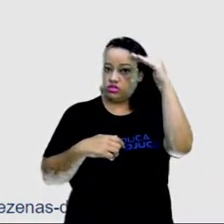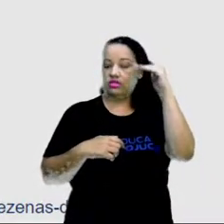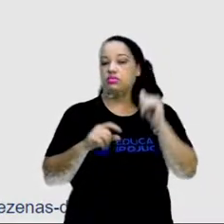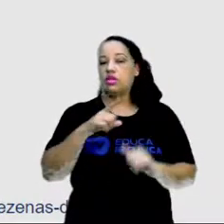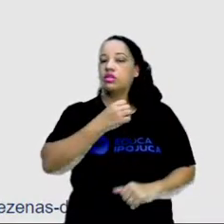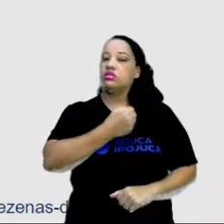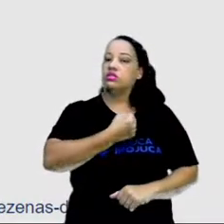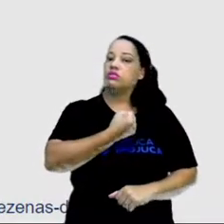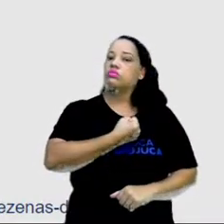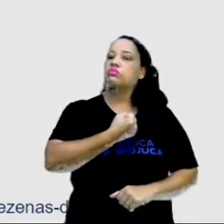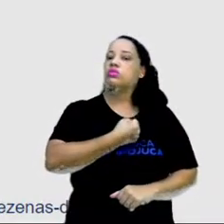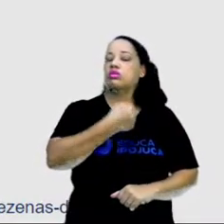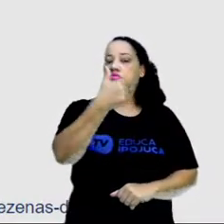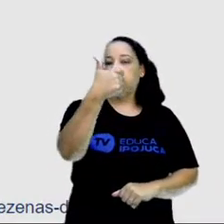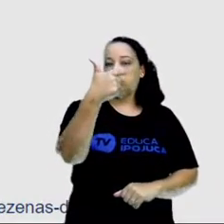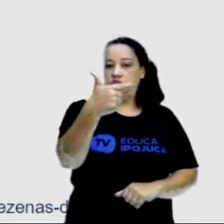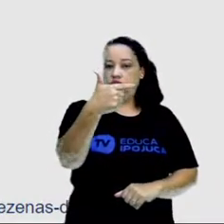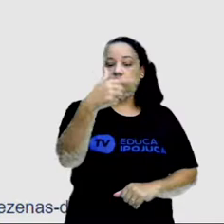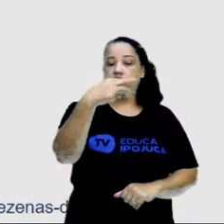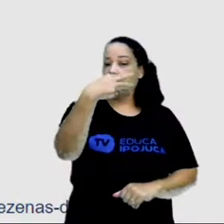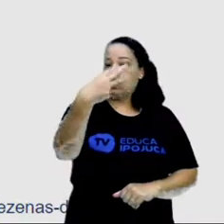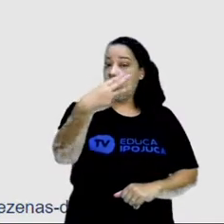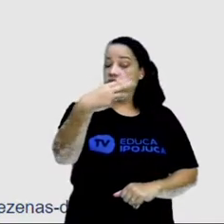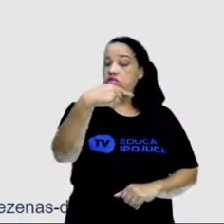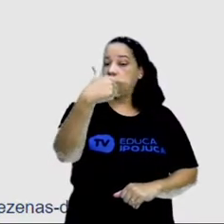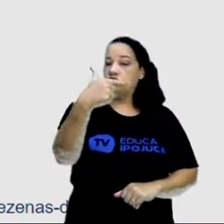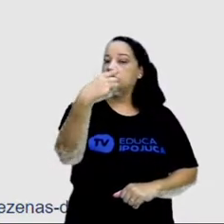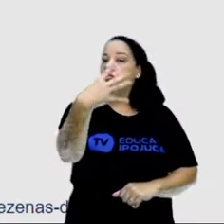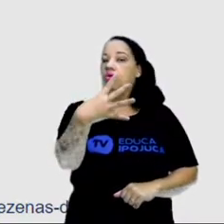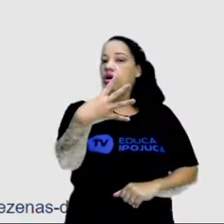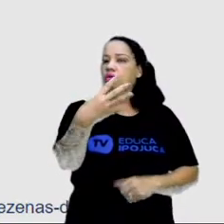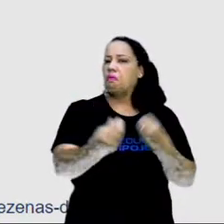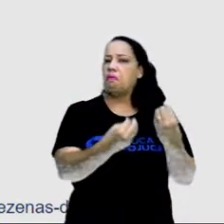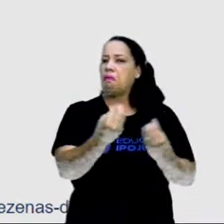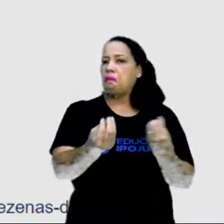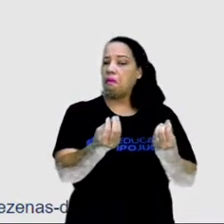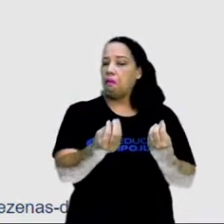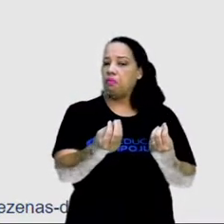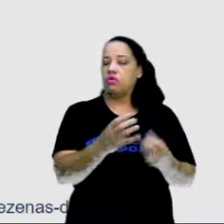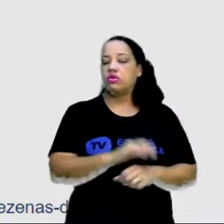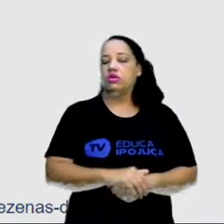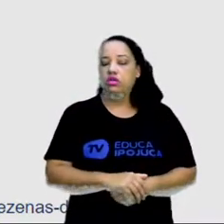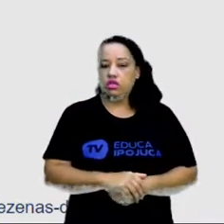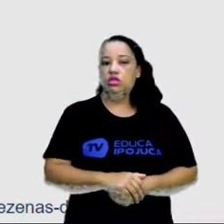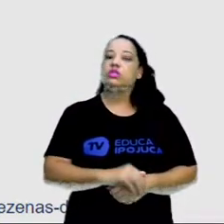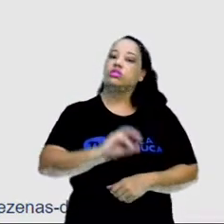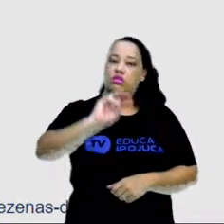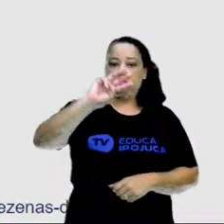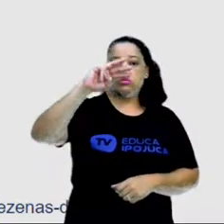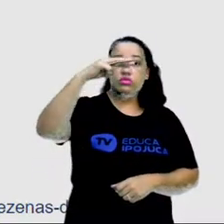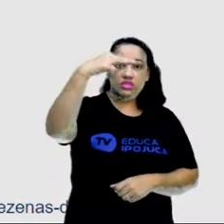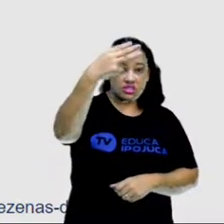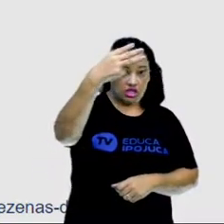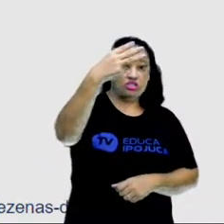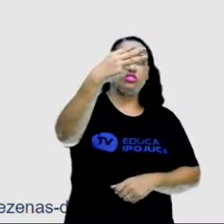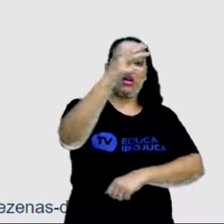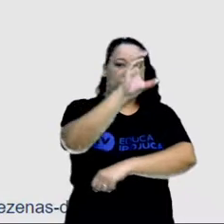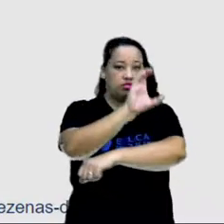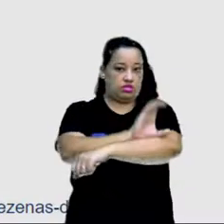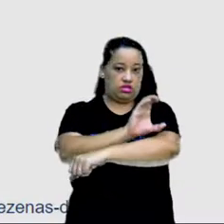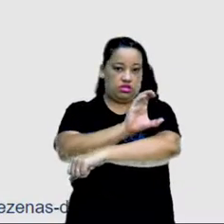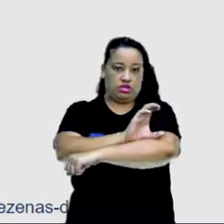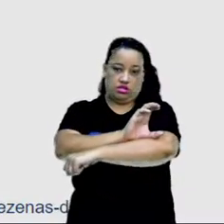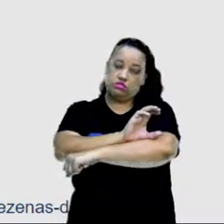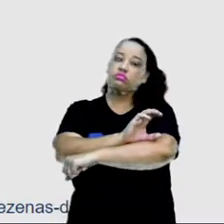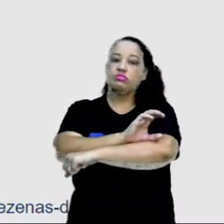324. O 324, como é que eu posso decompor ele? O número 3, que é relativo à centena, que é 300, ou